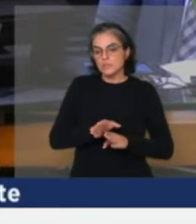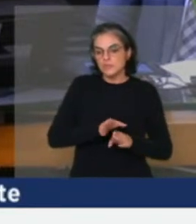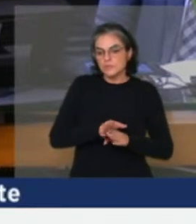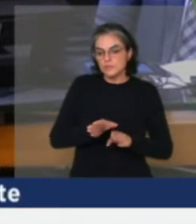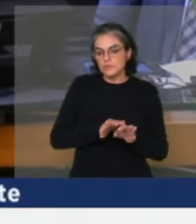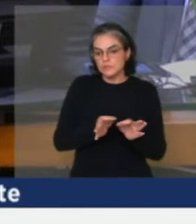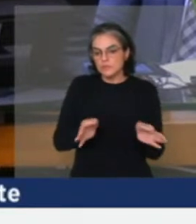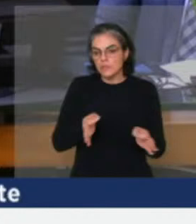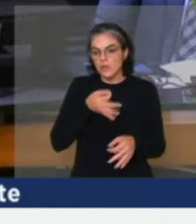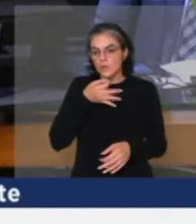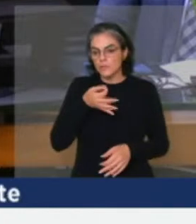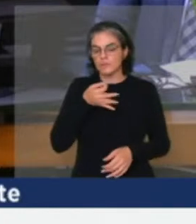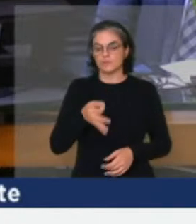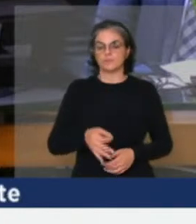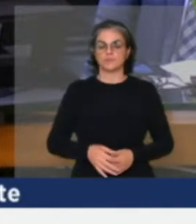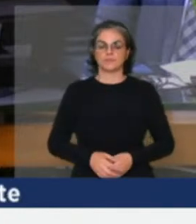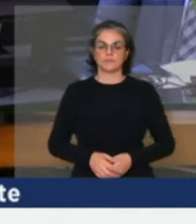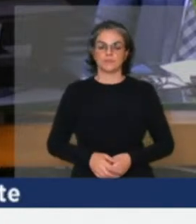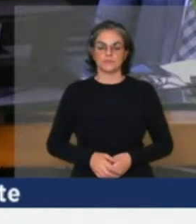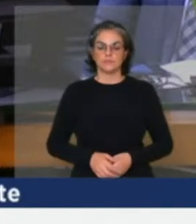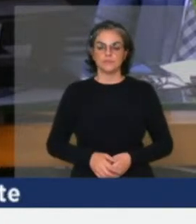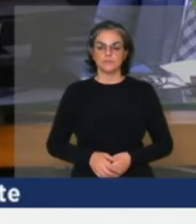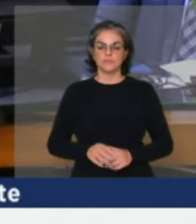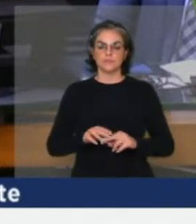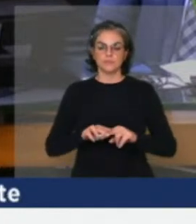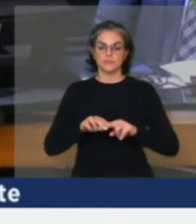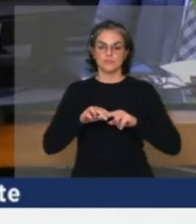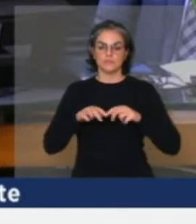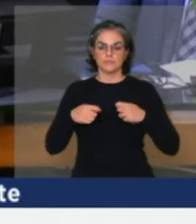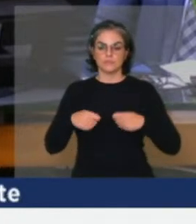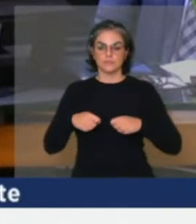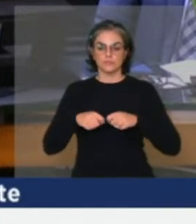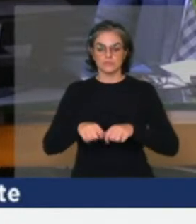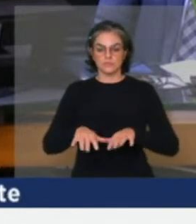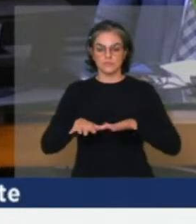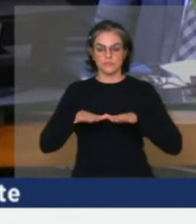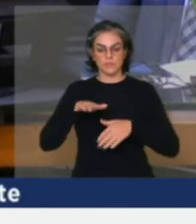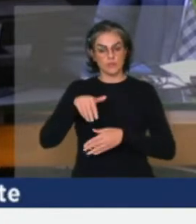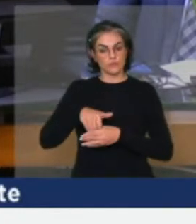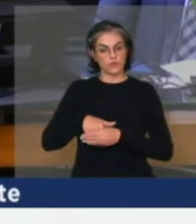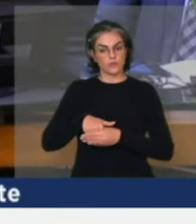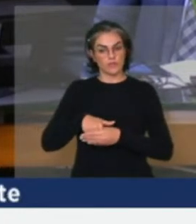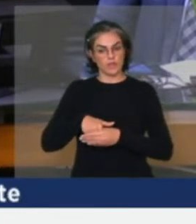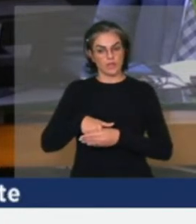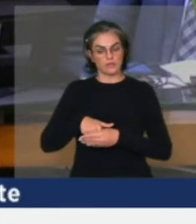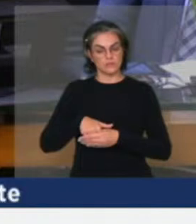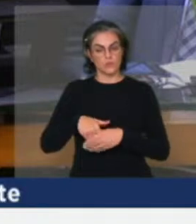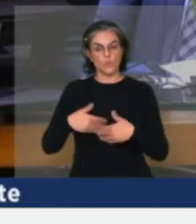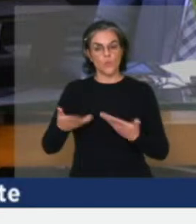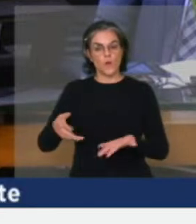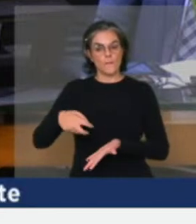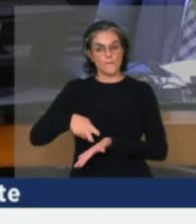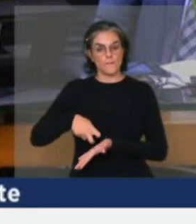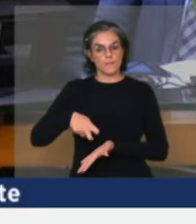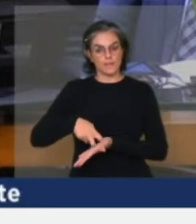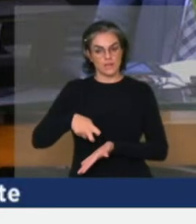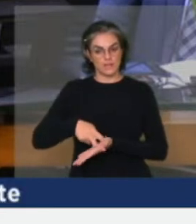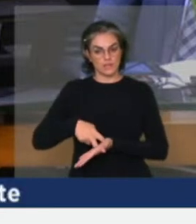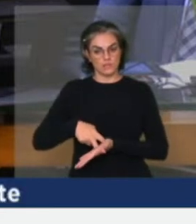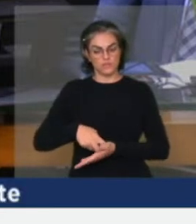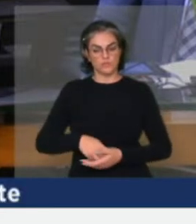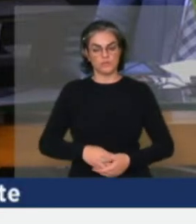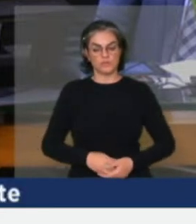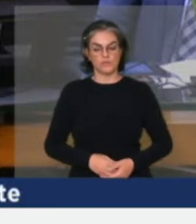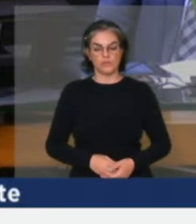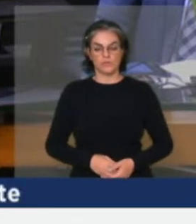meramente opinativa. Nesse sentido, cabe ao plenário a decisão final sobre a penalidade a ser aplicada, em cada caso concreto. Em linha